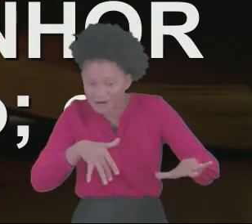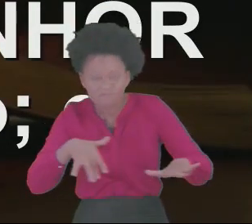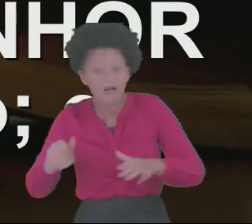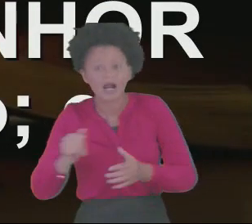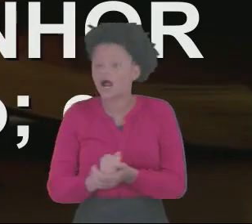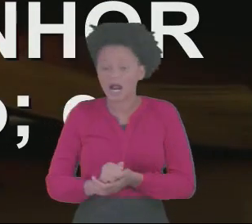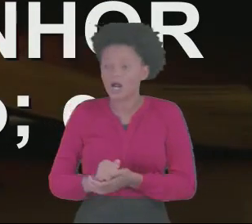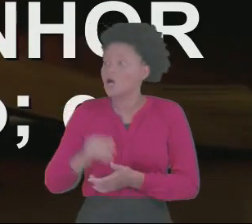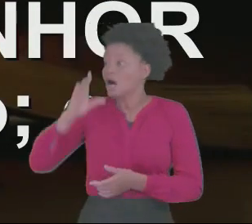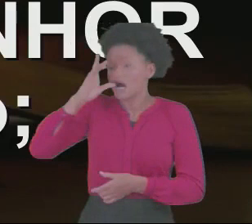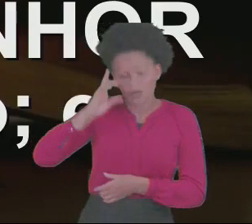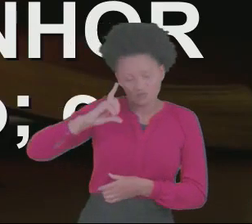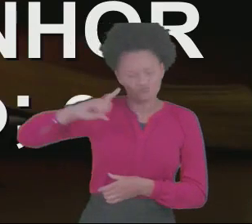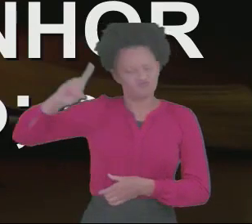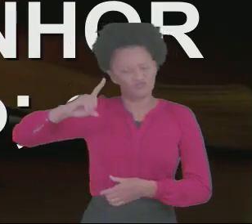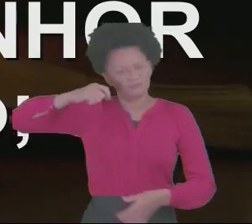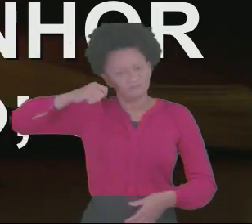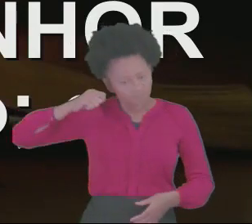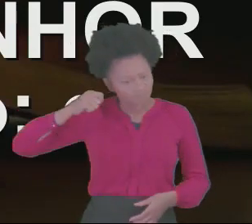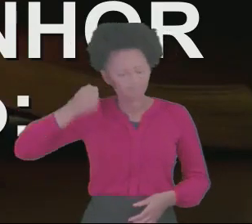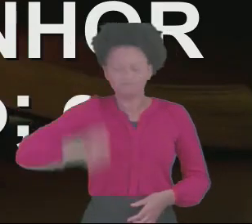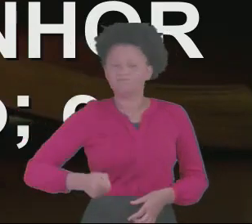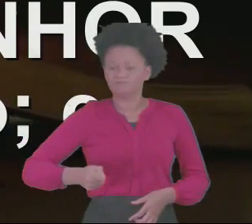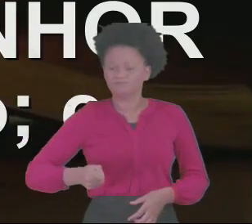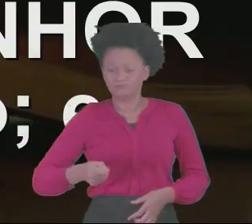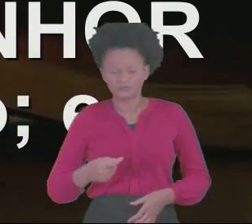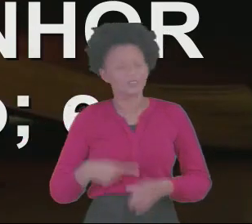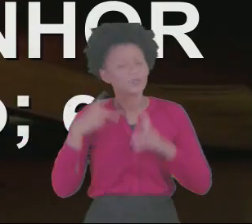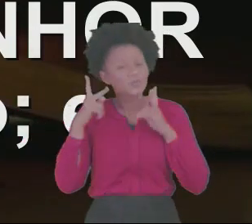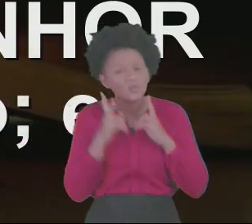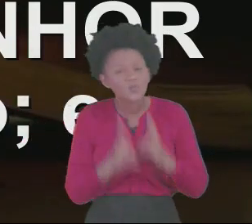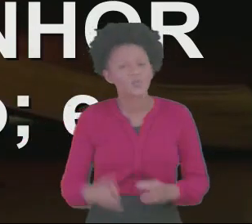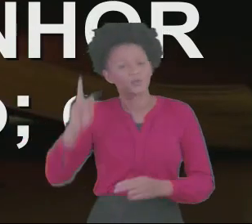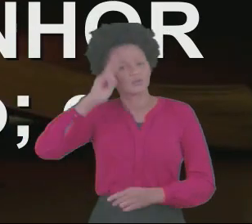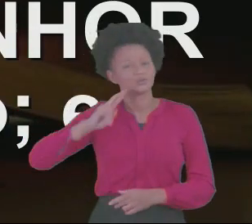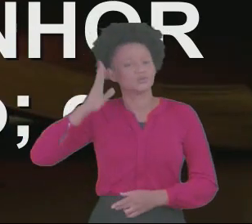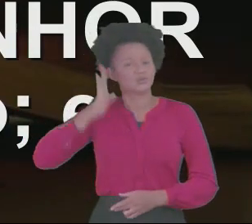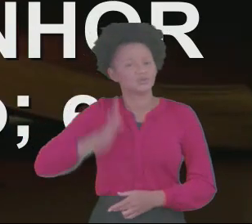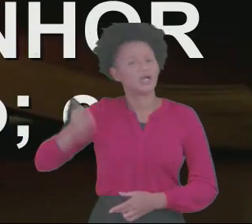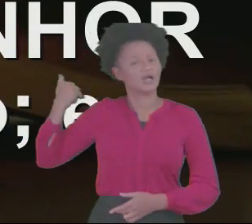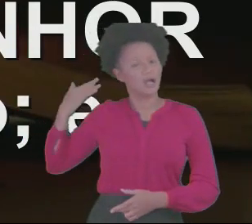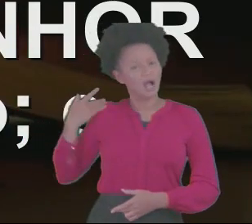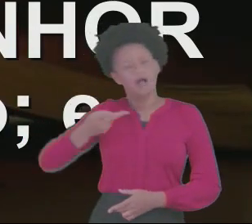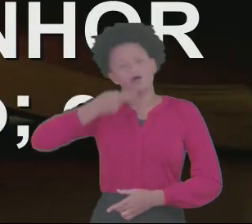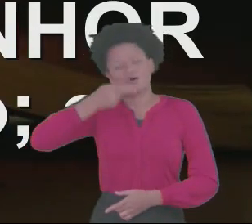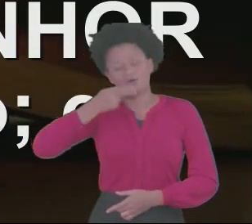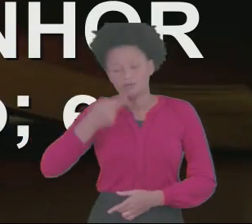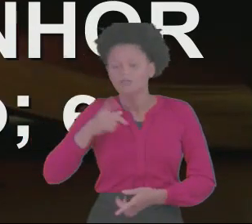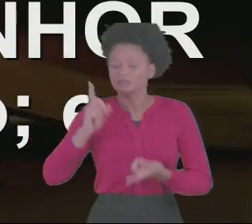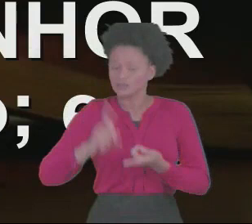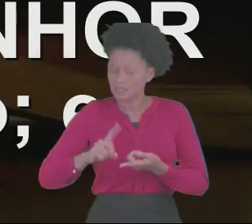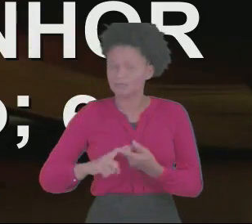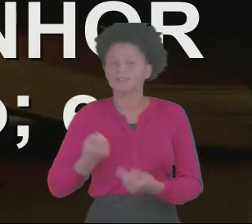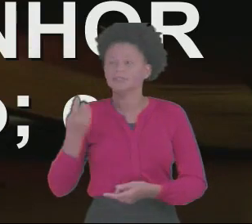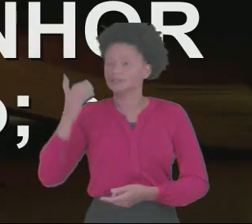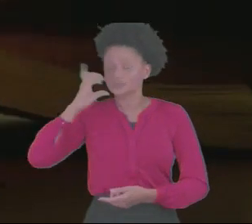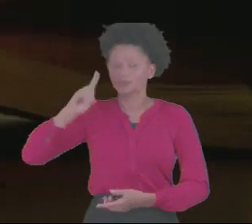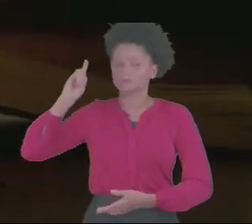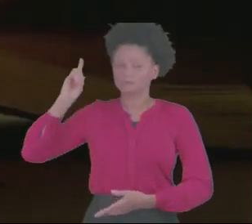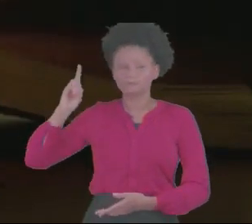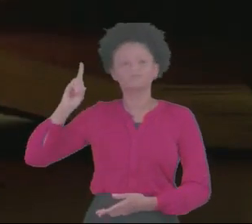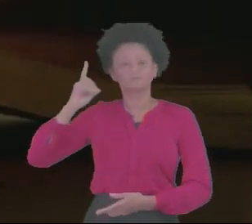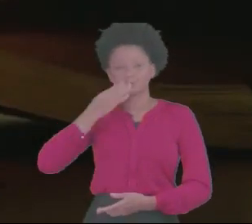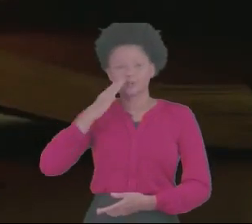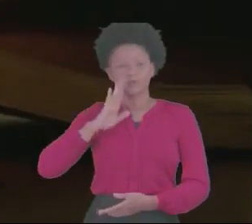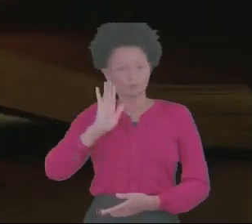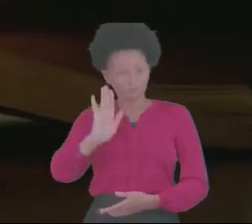senhor é contra eles para Mal como o senhor tinha falado e como senhores Tinha jurado e